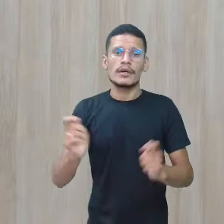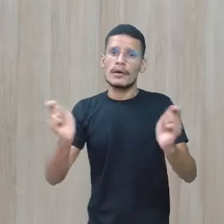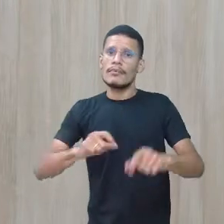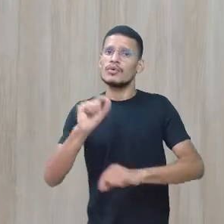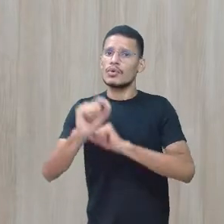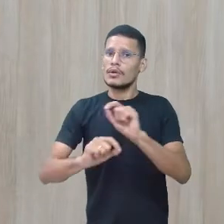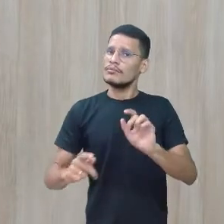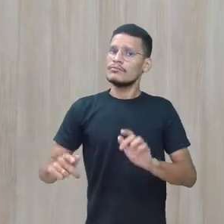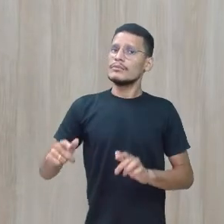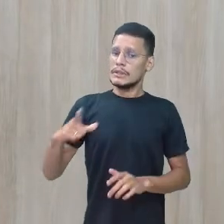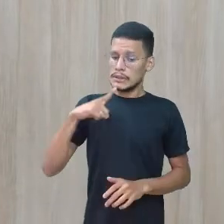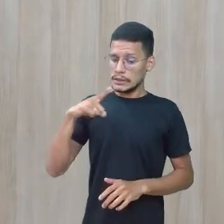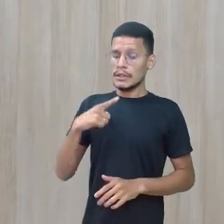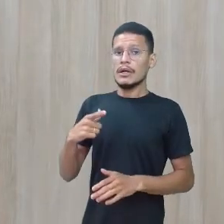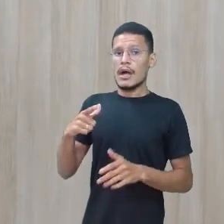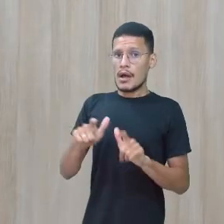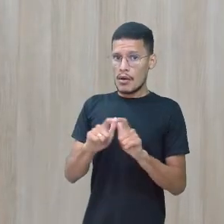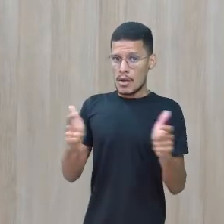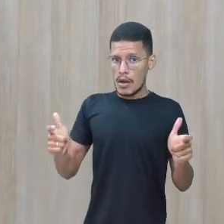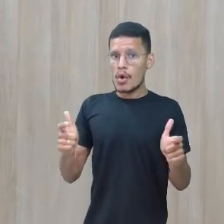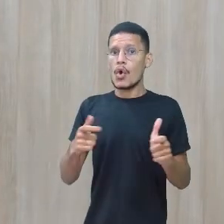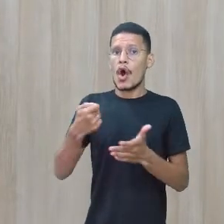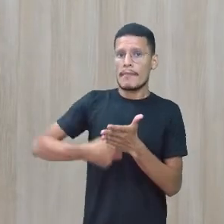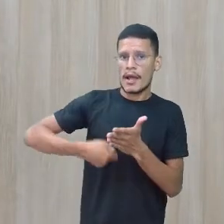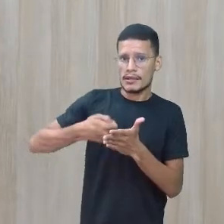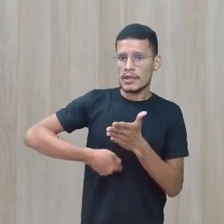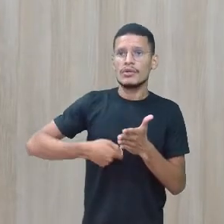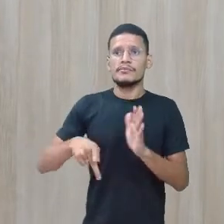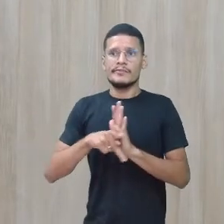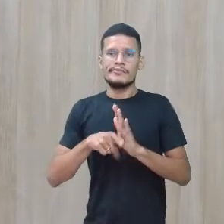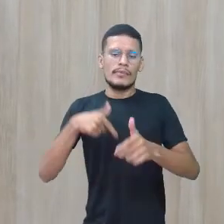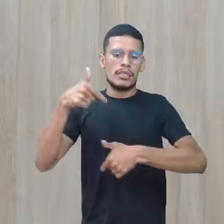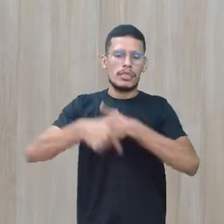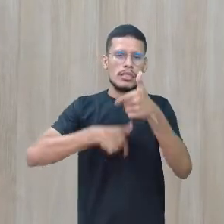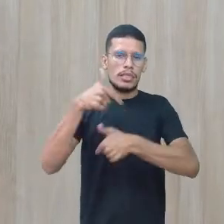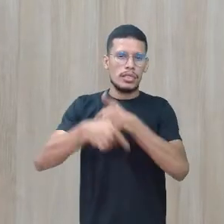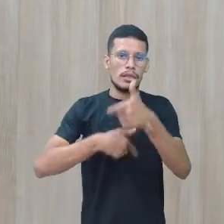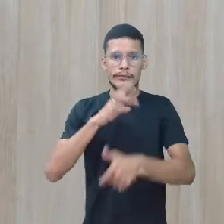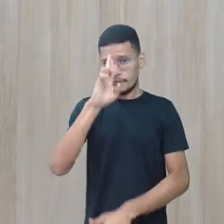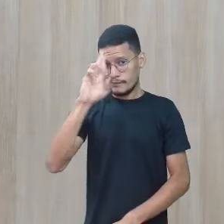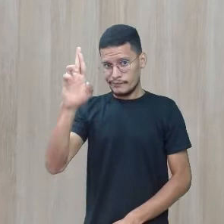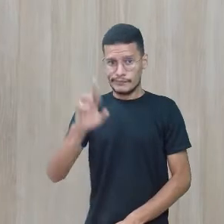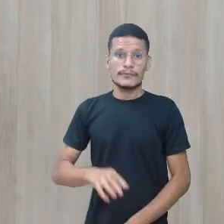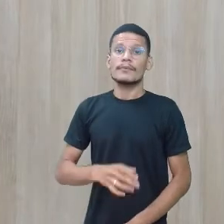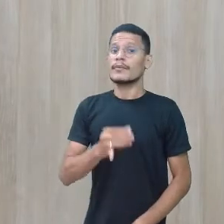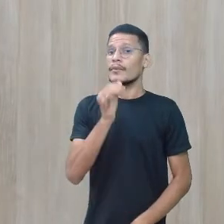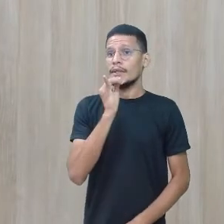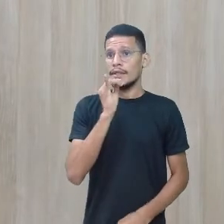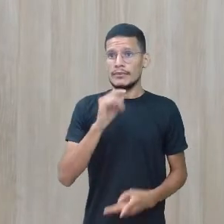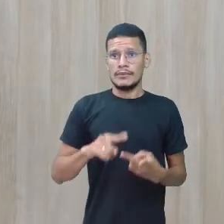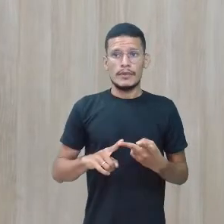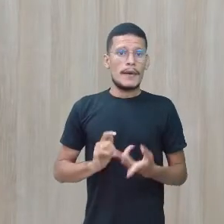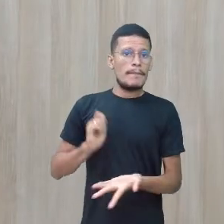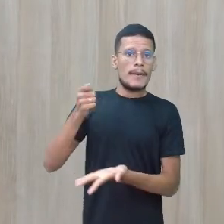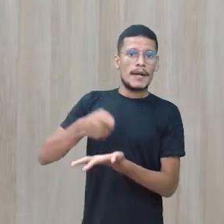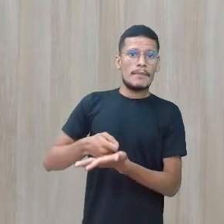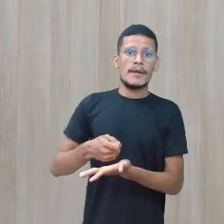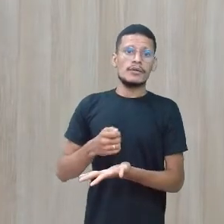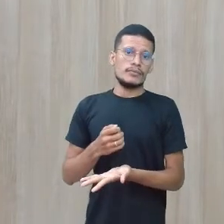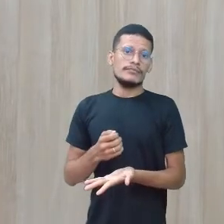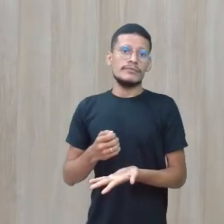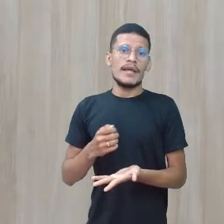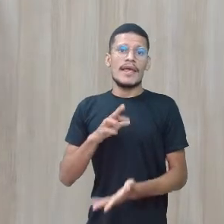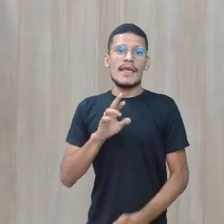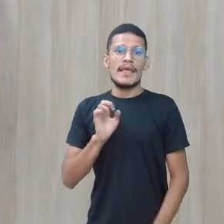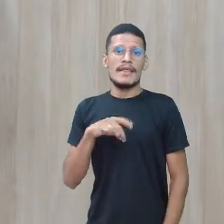grande quantidade de obrigações, né, deveres aí perante os seus senhores, como, por exemplo, pagamento de renda.